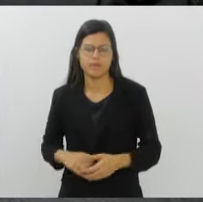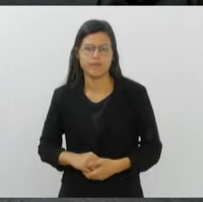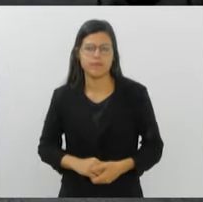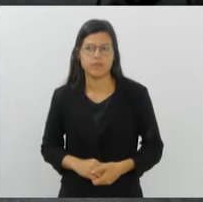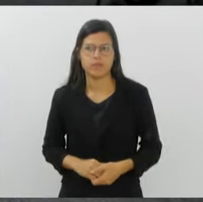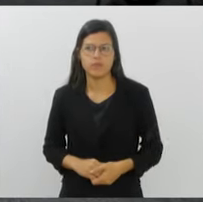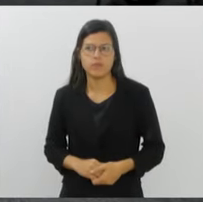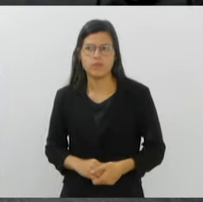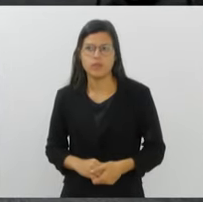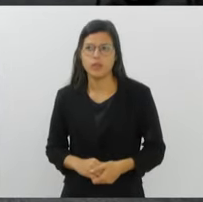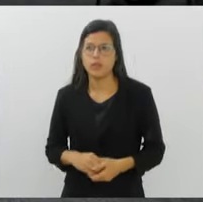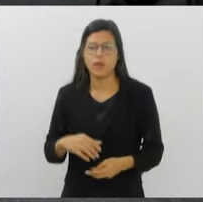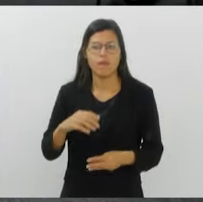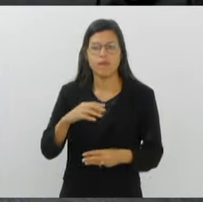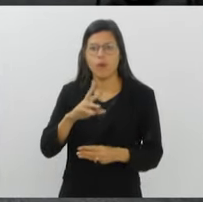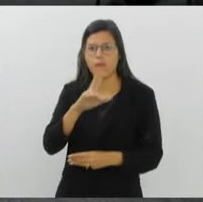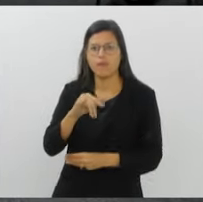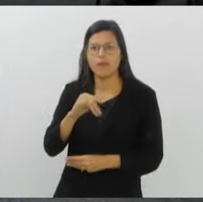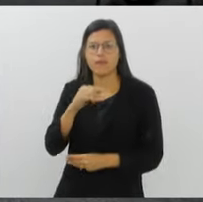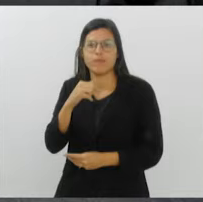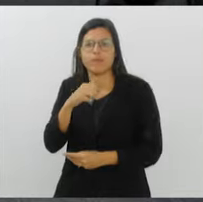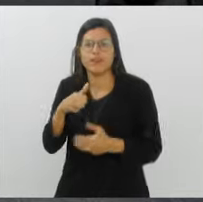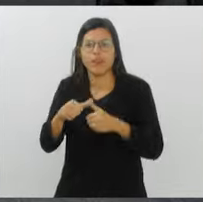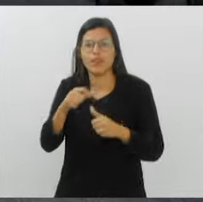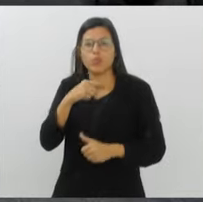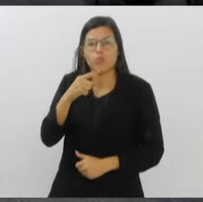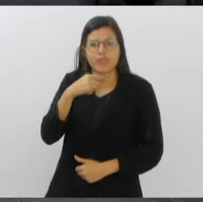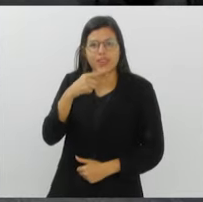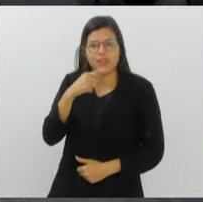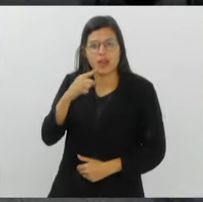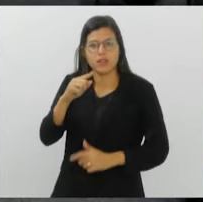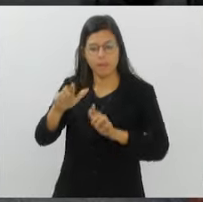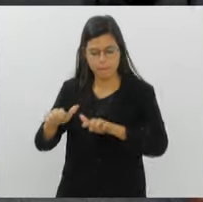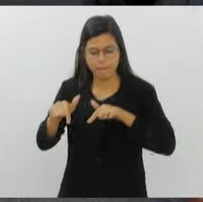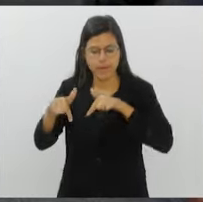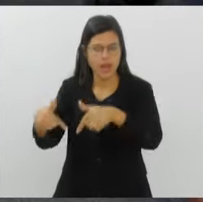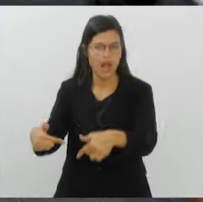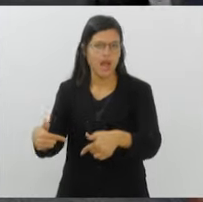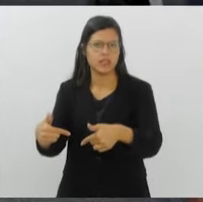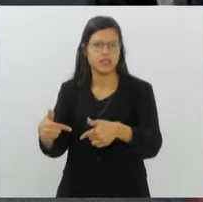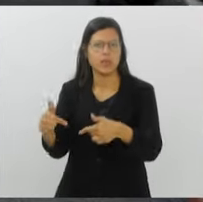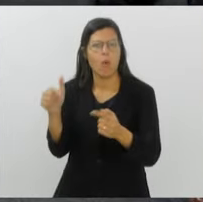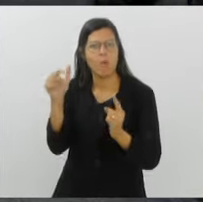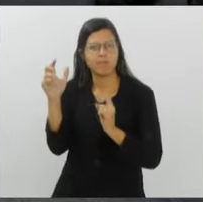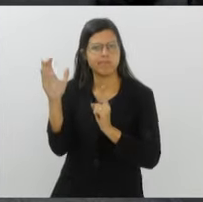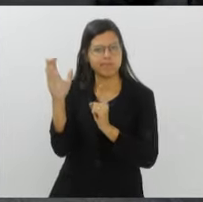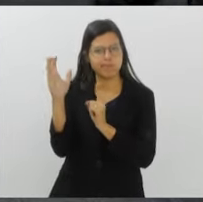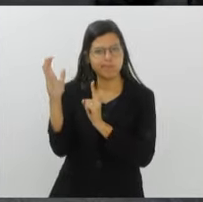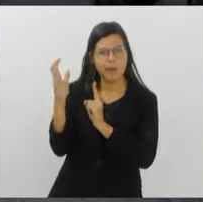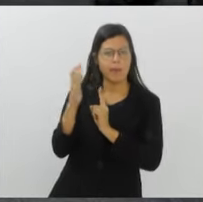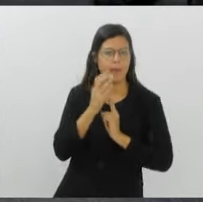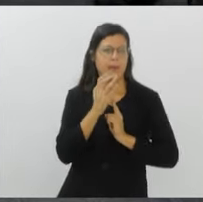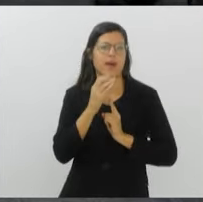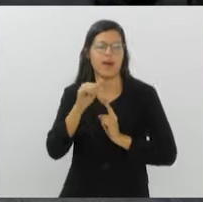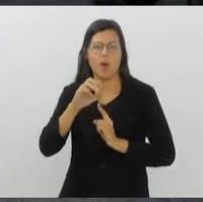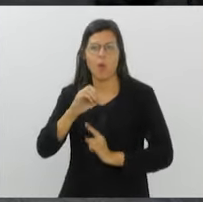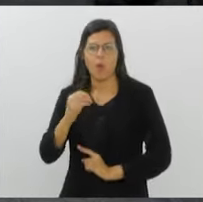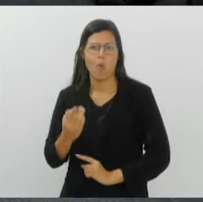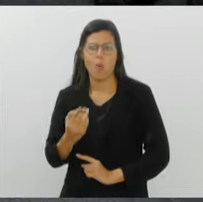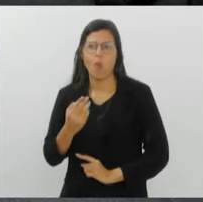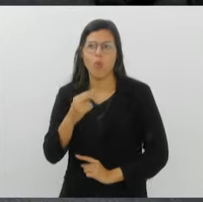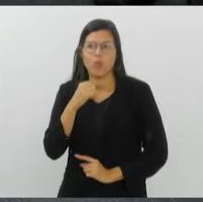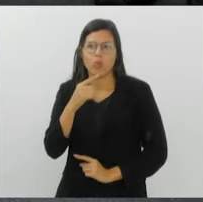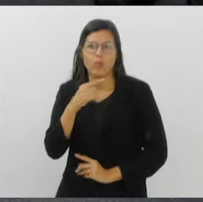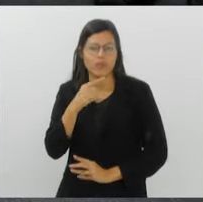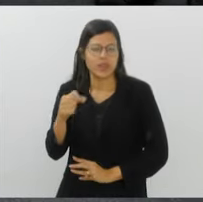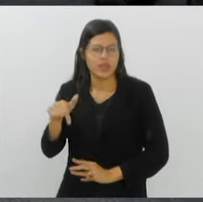a minha atuação parlamentar, não vão intimidar ou tentar deslegitimar o trabalho